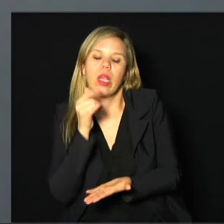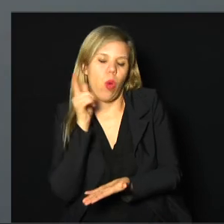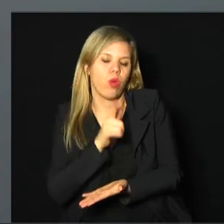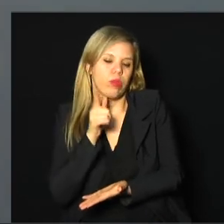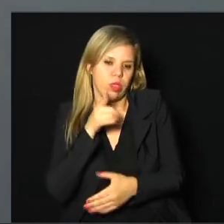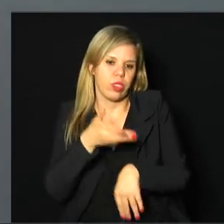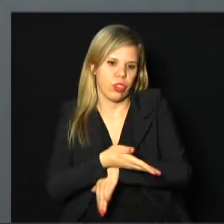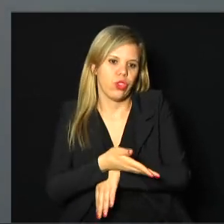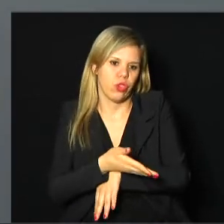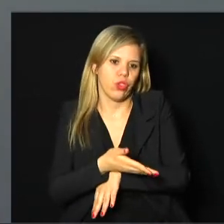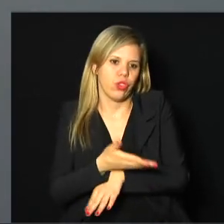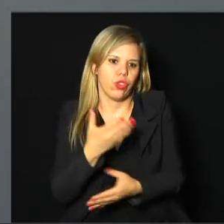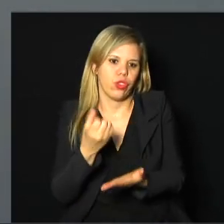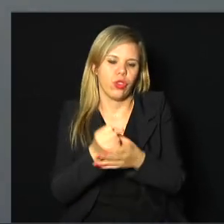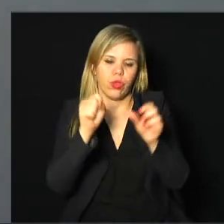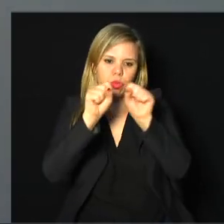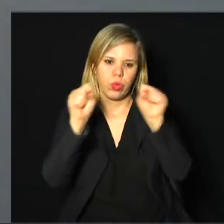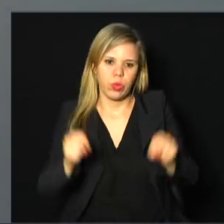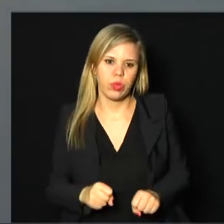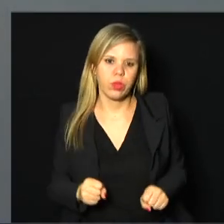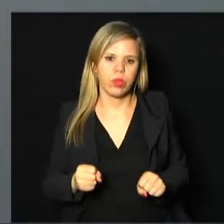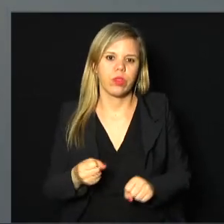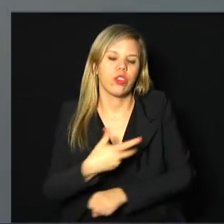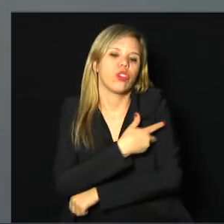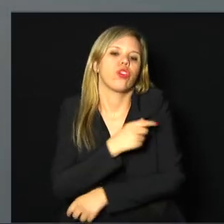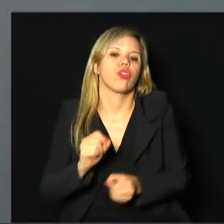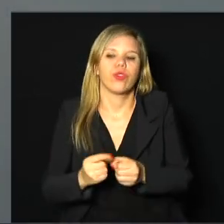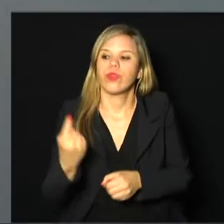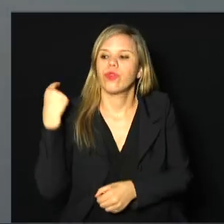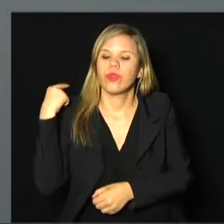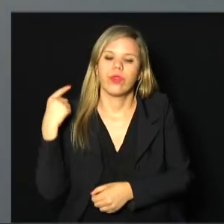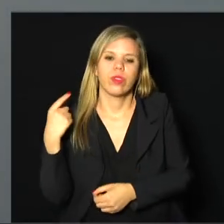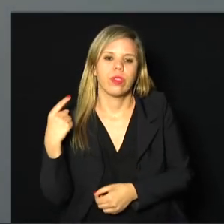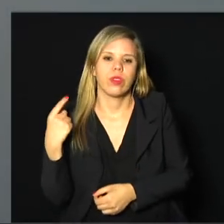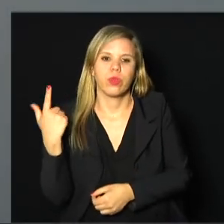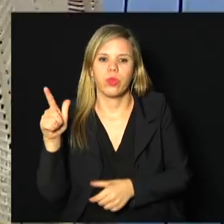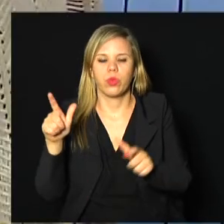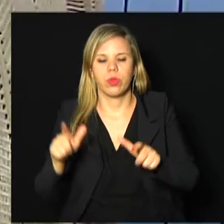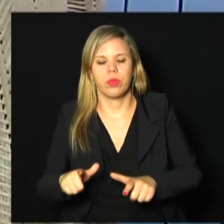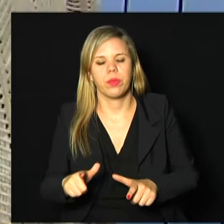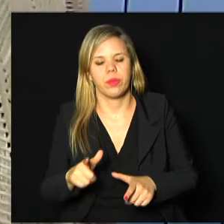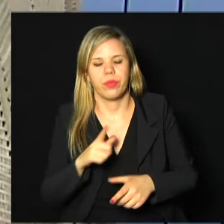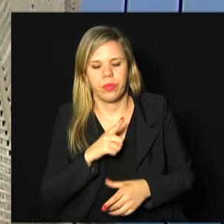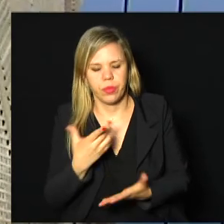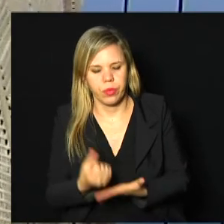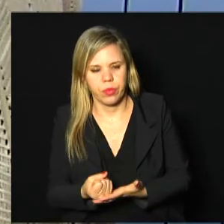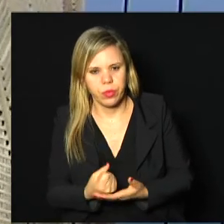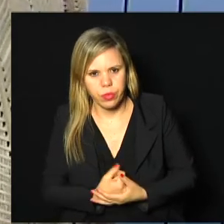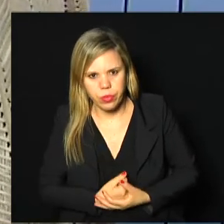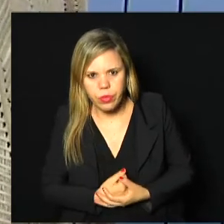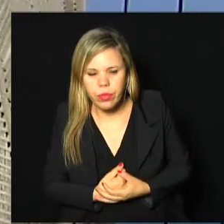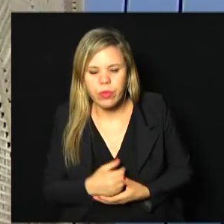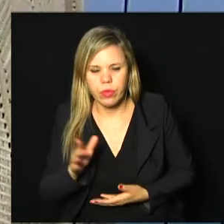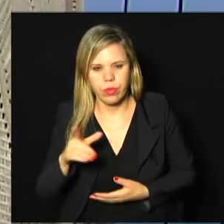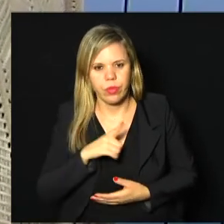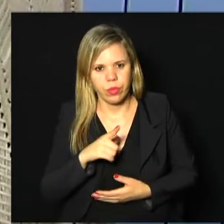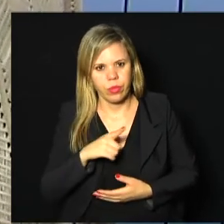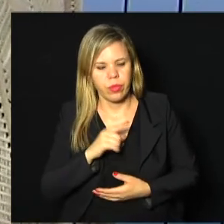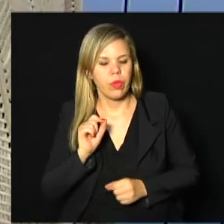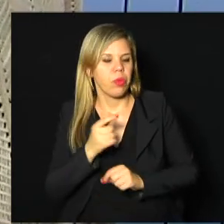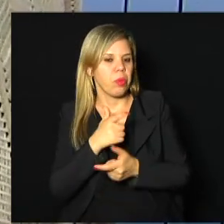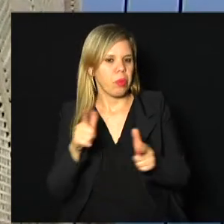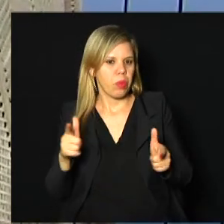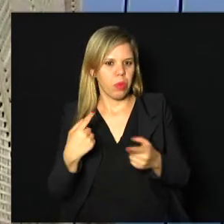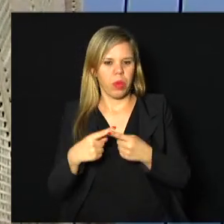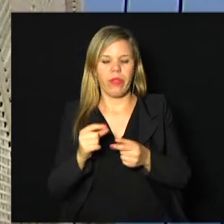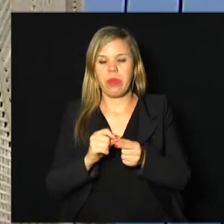eu consigo acessar, se foi nesse intervalo de tempo, a vacina que eu fiz. Isso tem esse banco de dados, né? Já tem, atualizar. Agora,